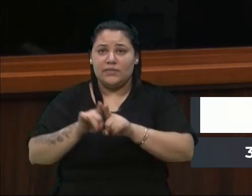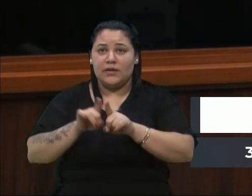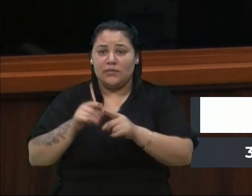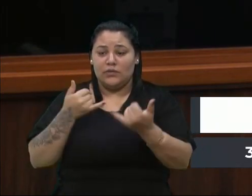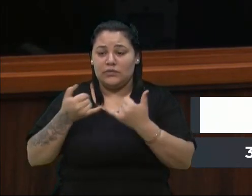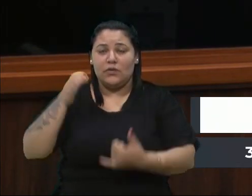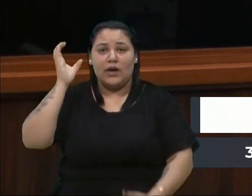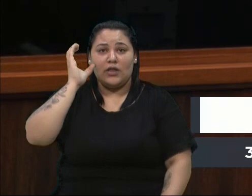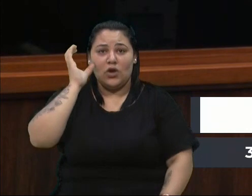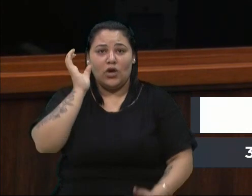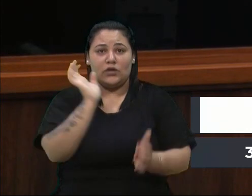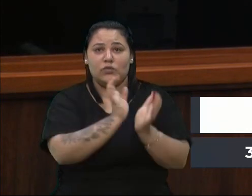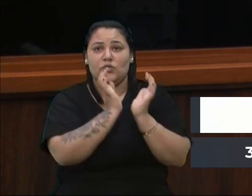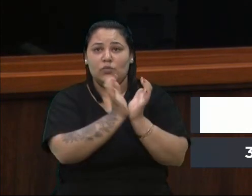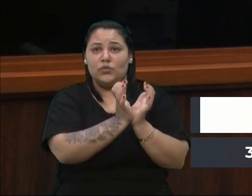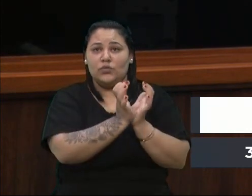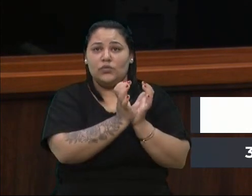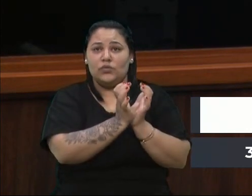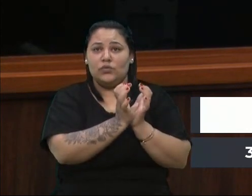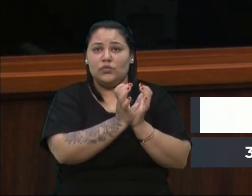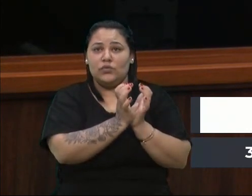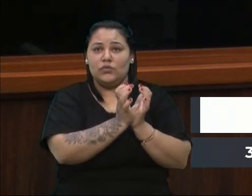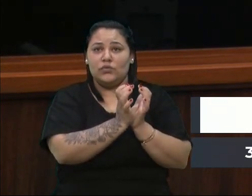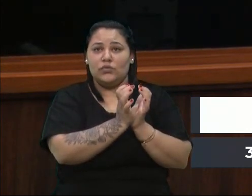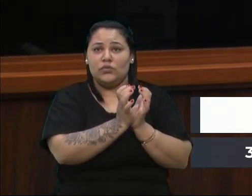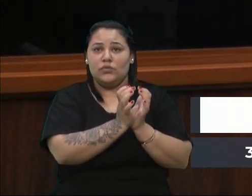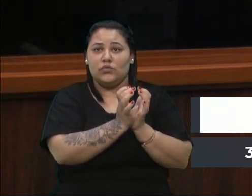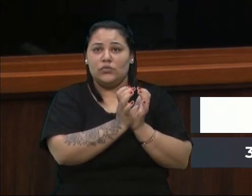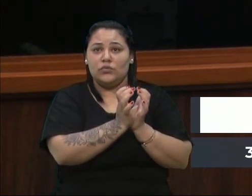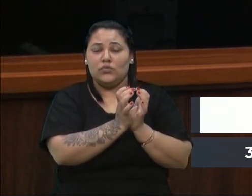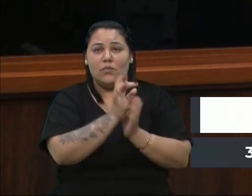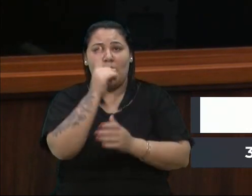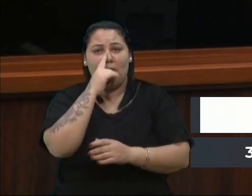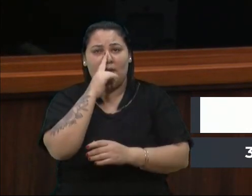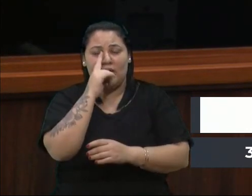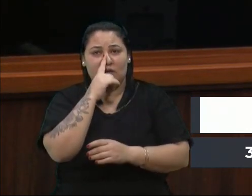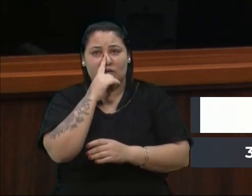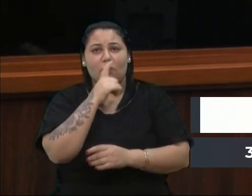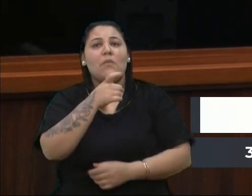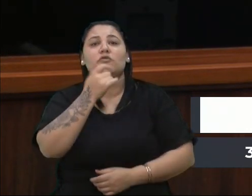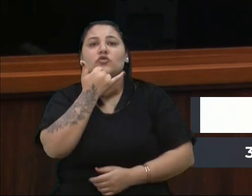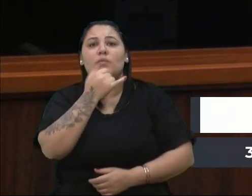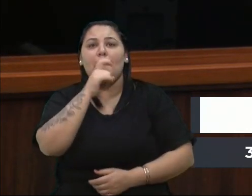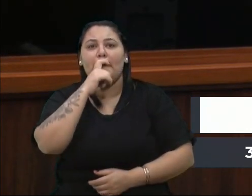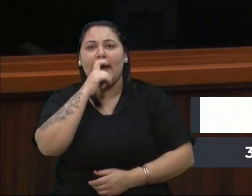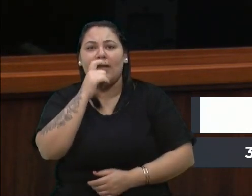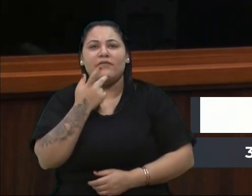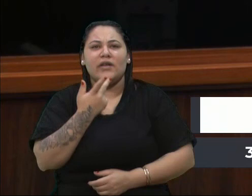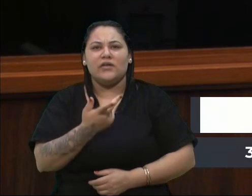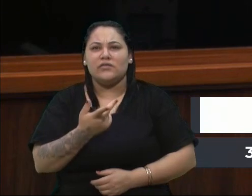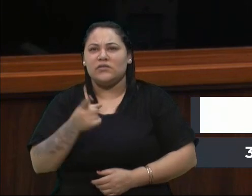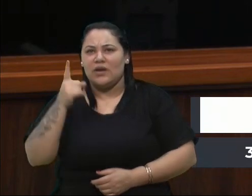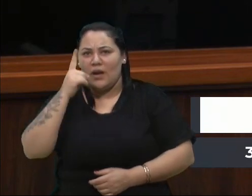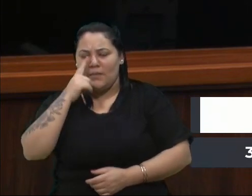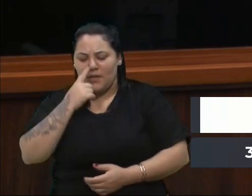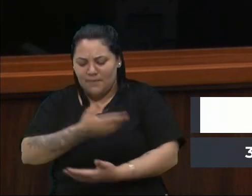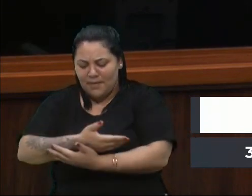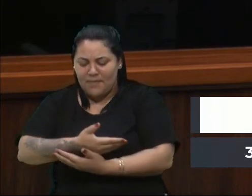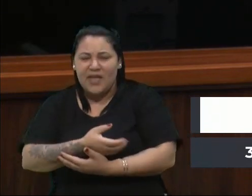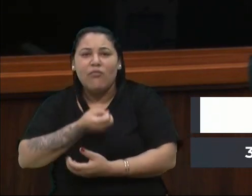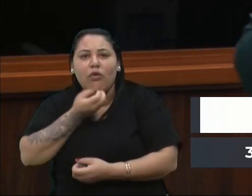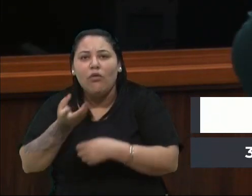no grupo, nos Campos da Serra, uma mãe, um pai dizendo que a mãe estava com as bebês